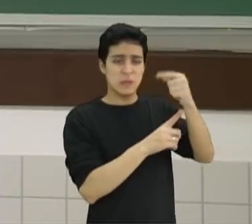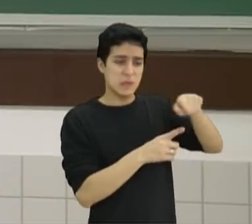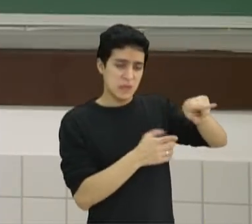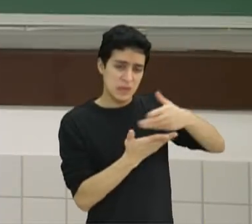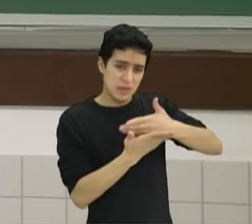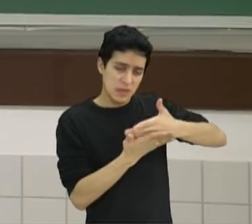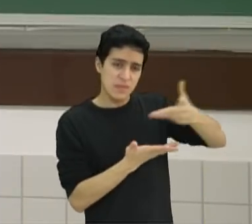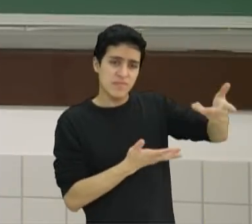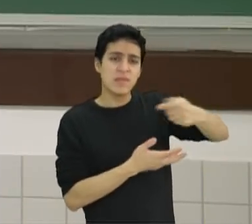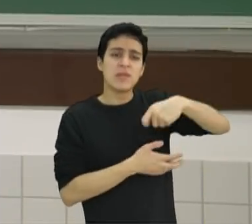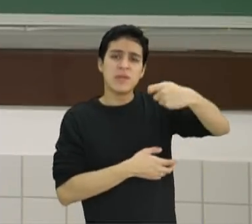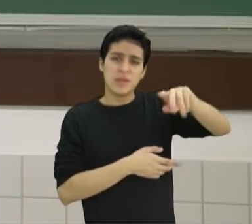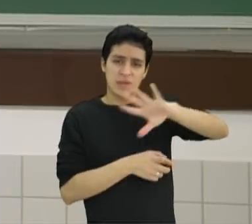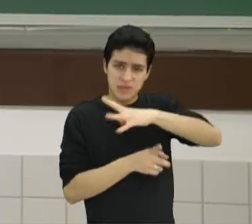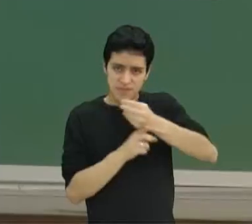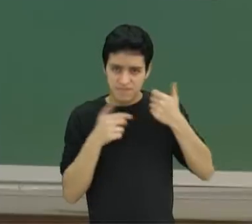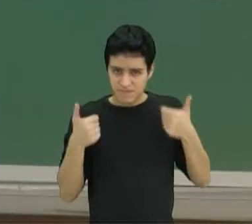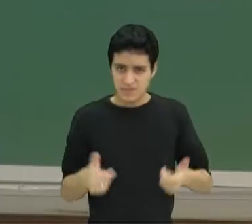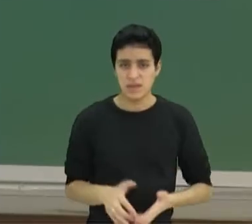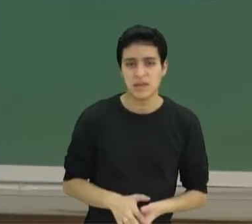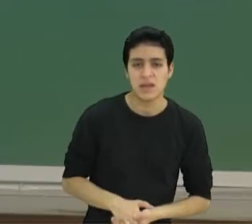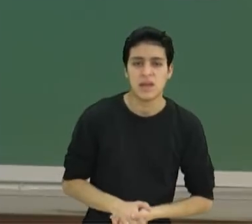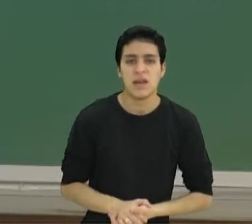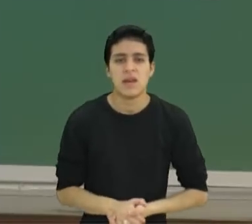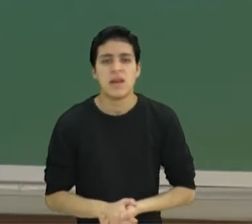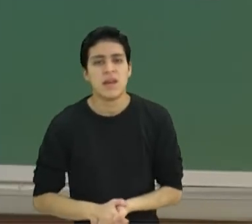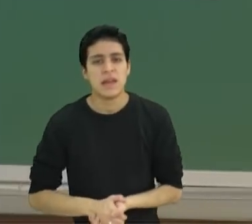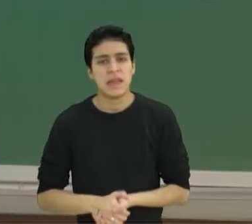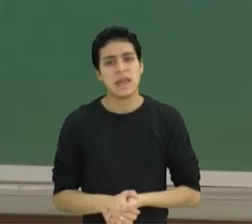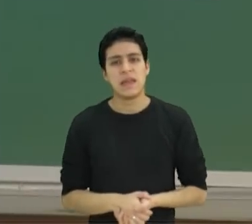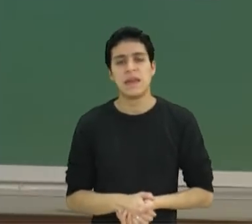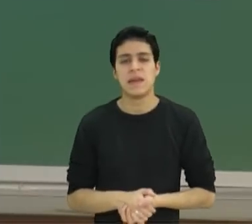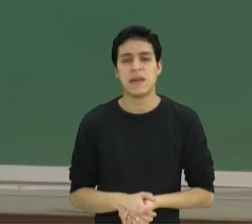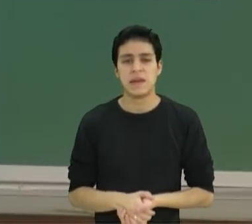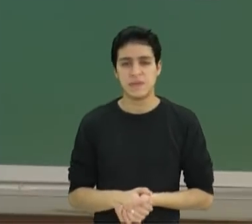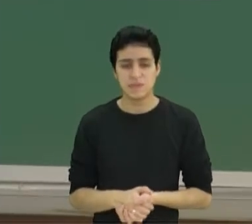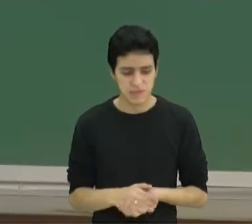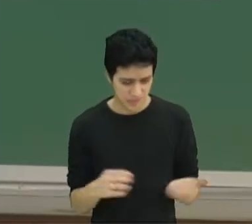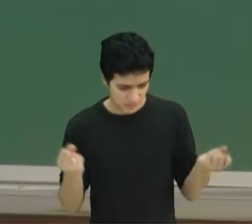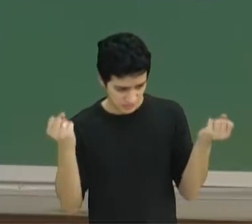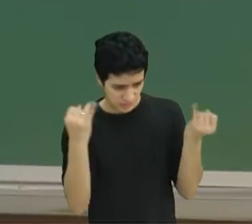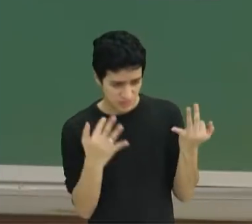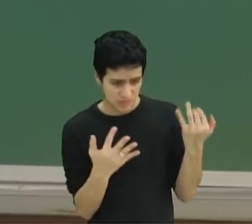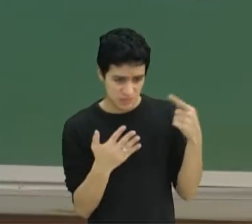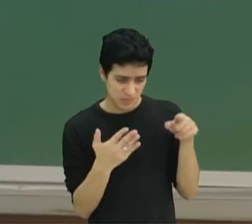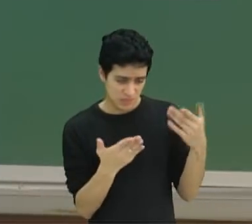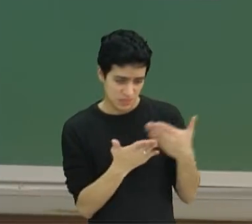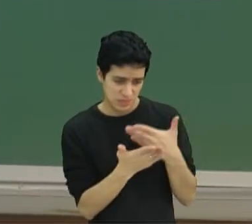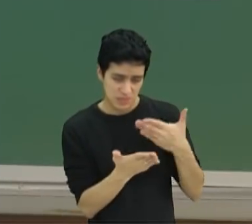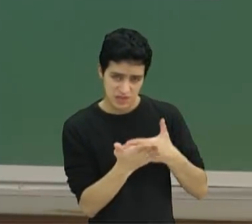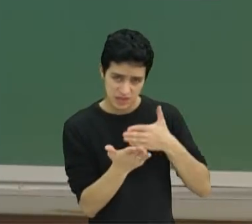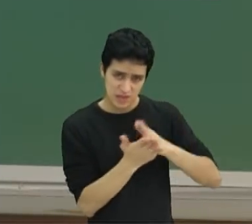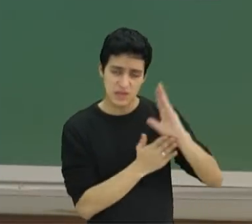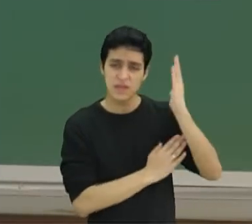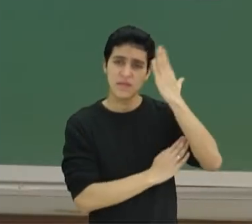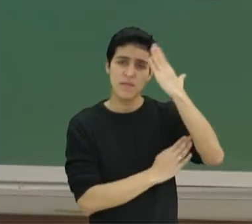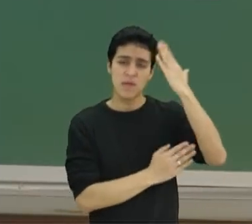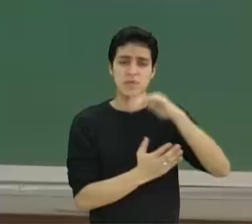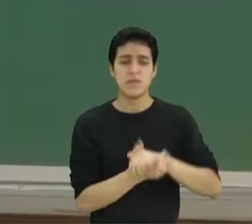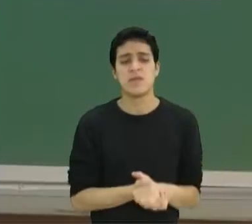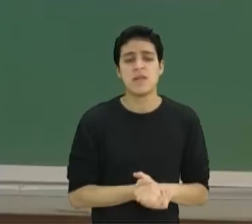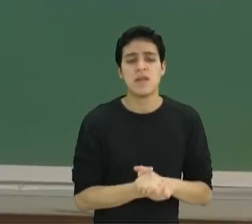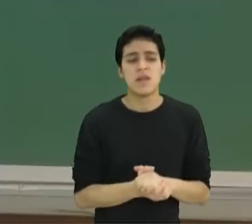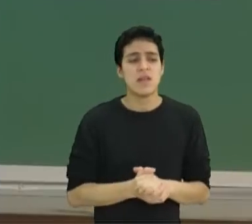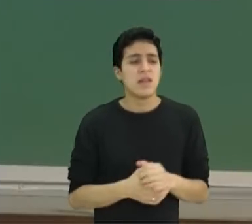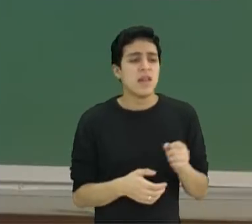sobre a arte, certo? Ainda fala-se que neste best-seller dele, ela diz que